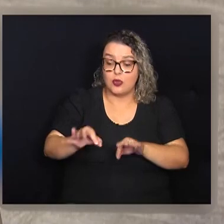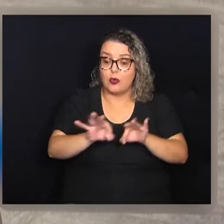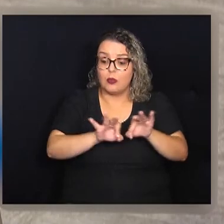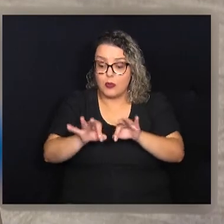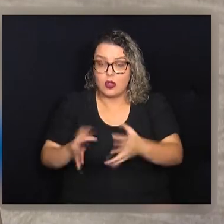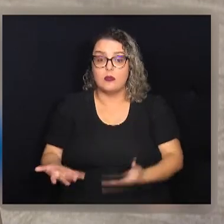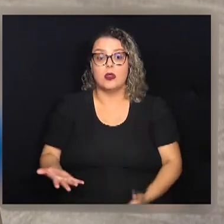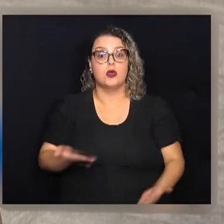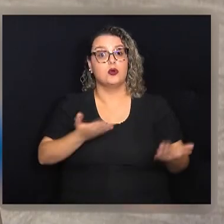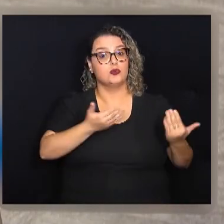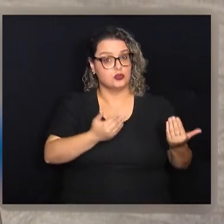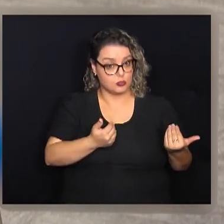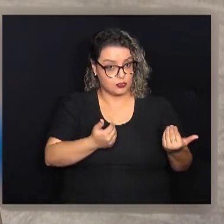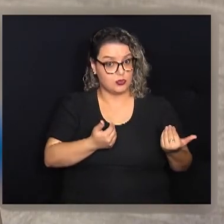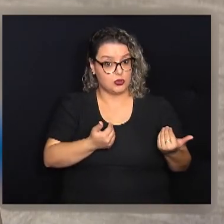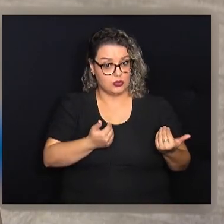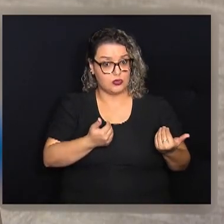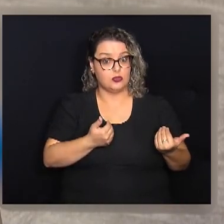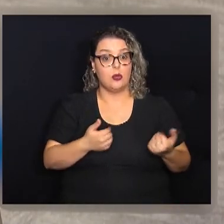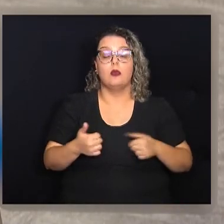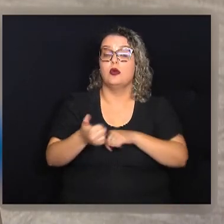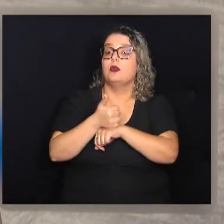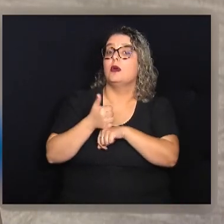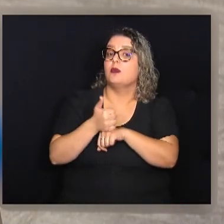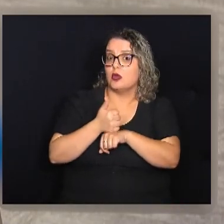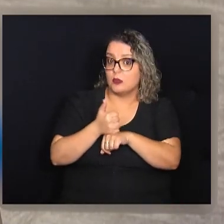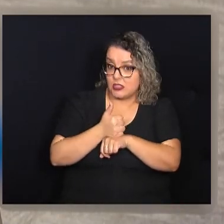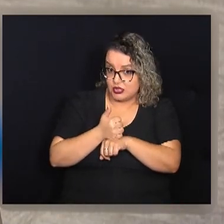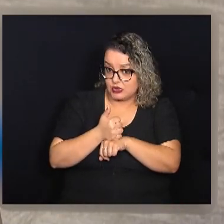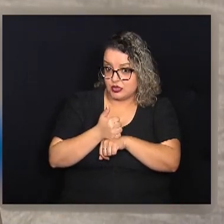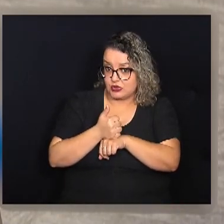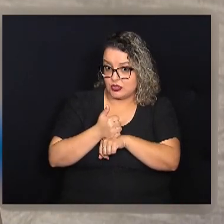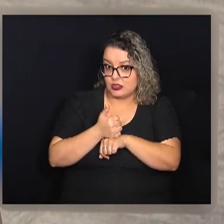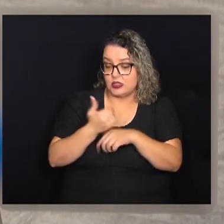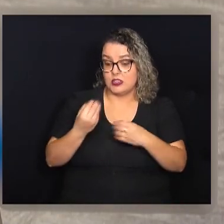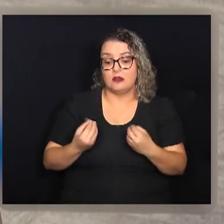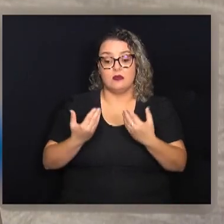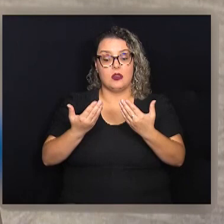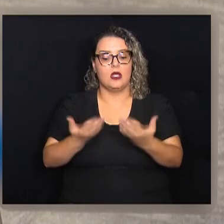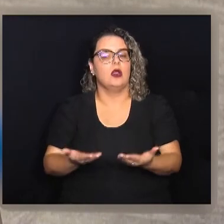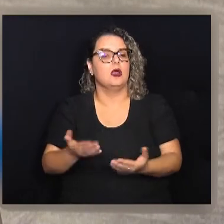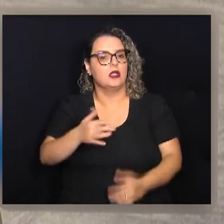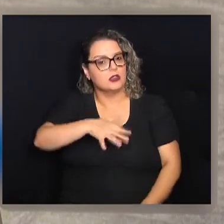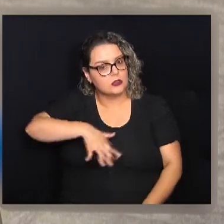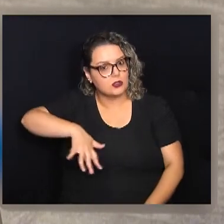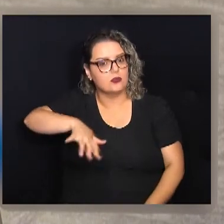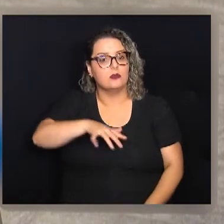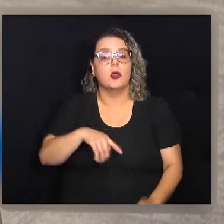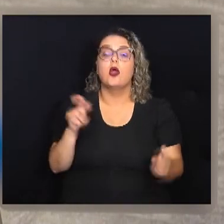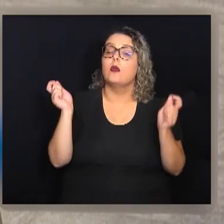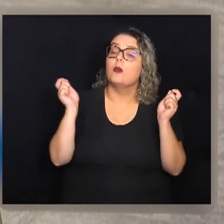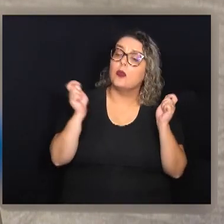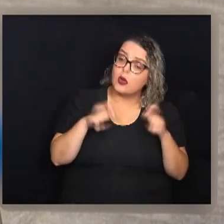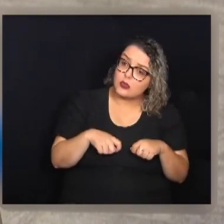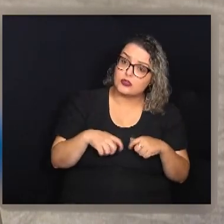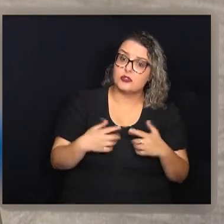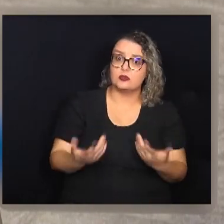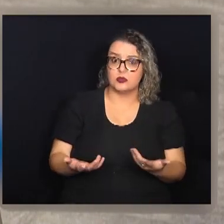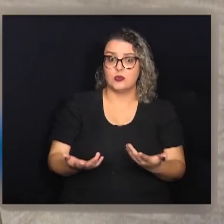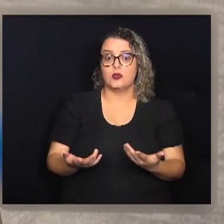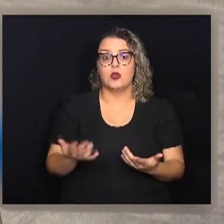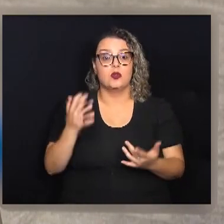que atualmente tramitam no Legislativo a respeito do tema. Um deles pretende instituir no calendário de